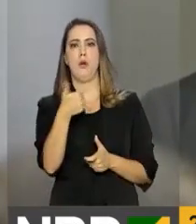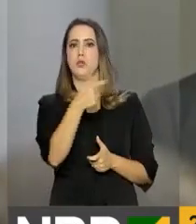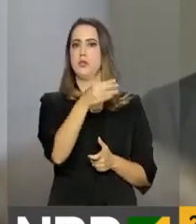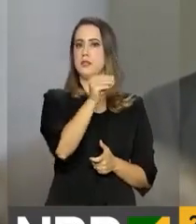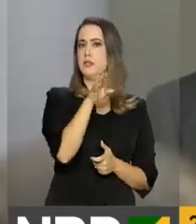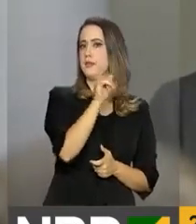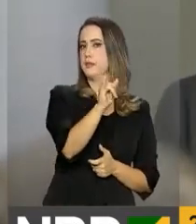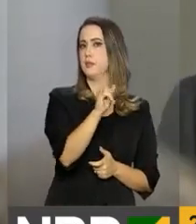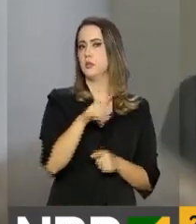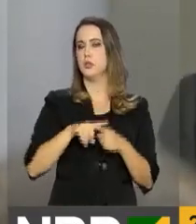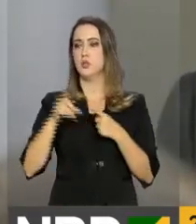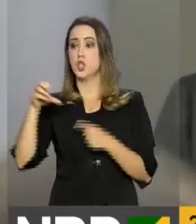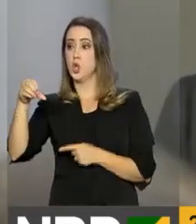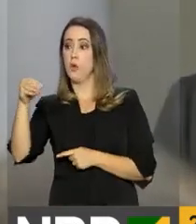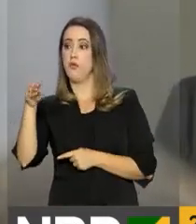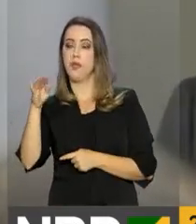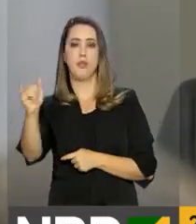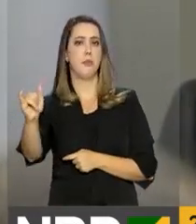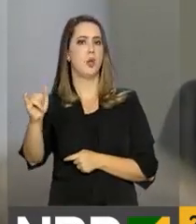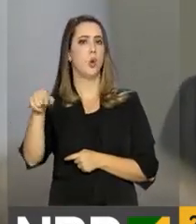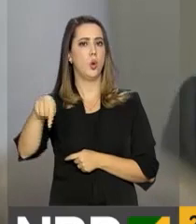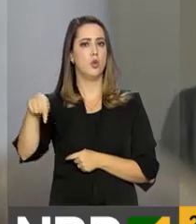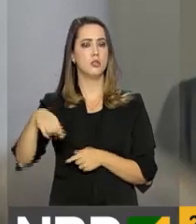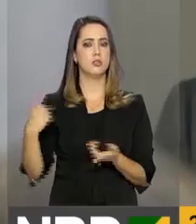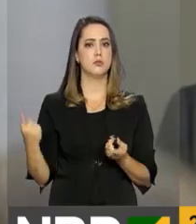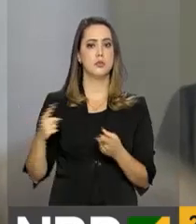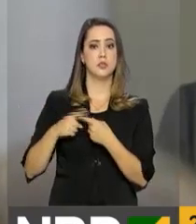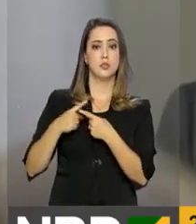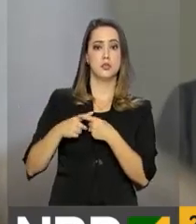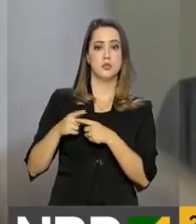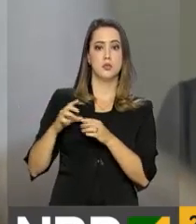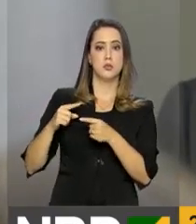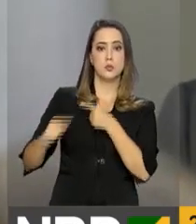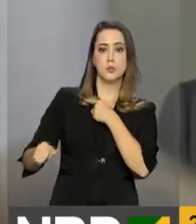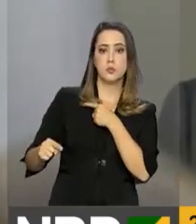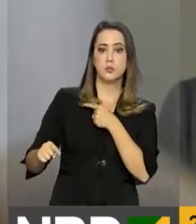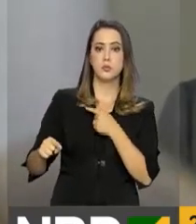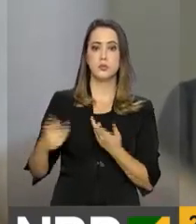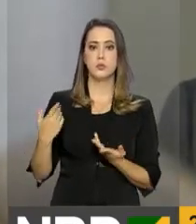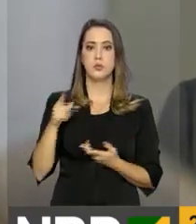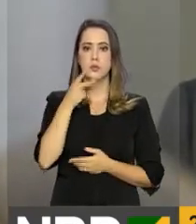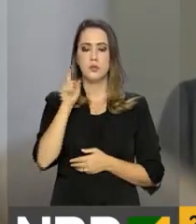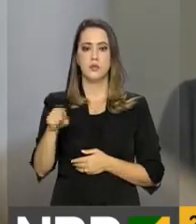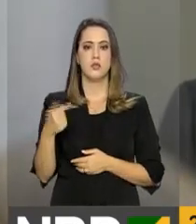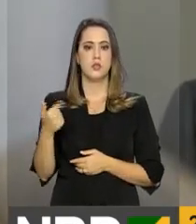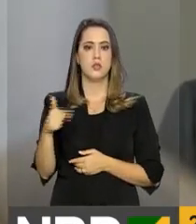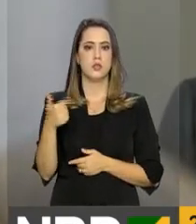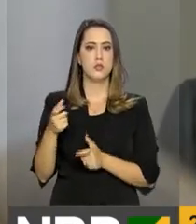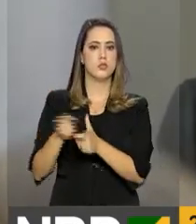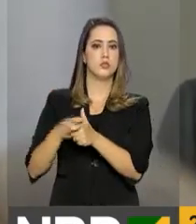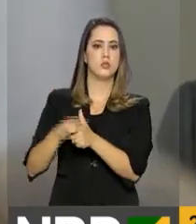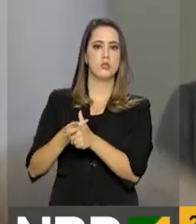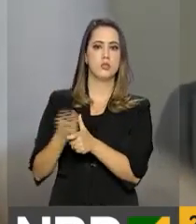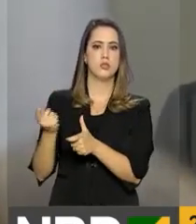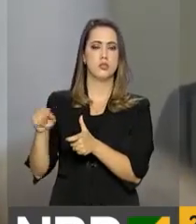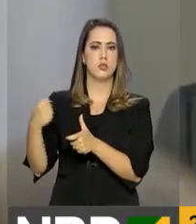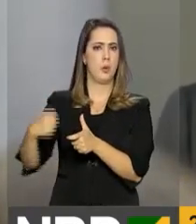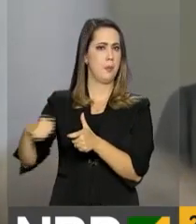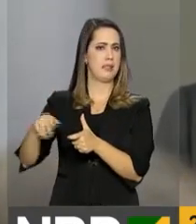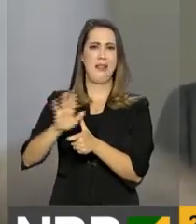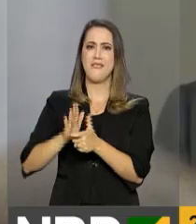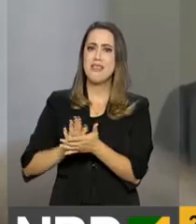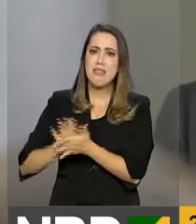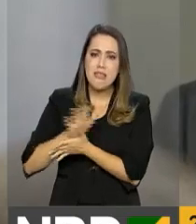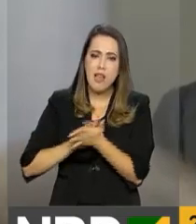90 bilhões. Mas não. Interessante, a oposição, porque era oposição, passou a dizer que não havia déficit, que não era necessário coisa